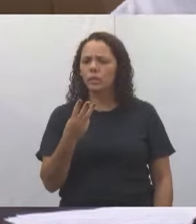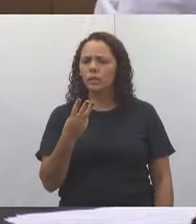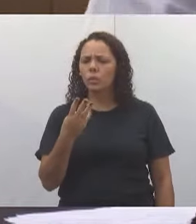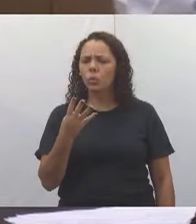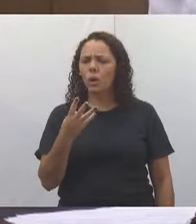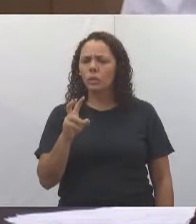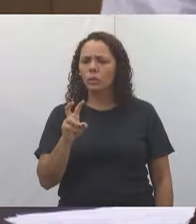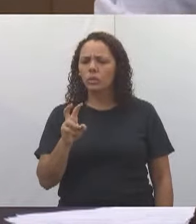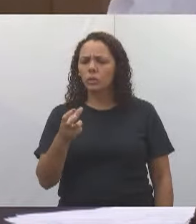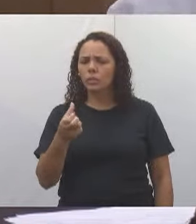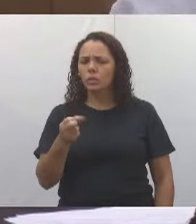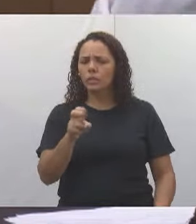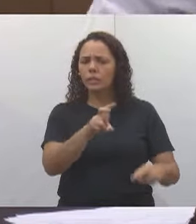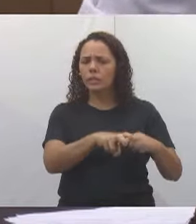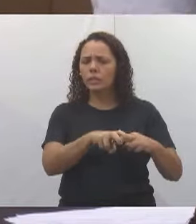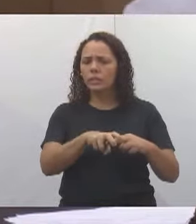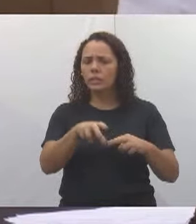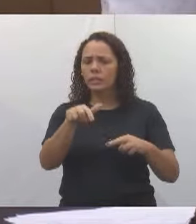1, 2, 3, 4, 5, 6 cadeiras,